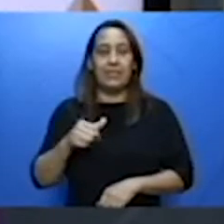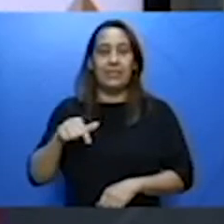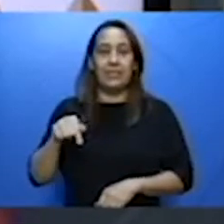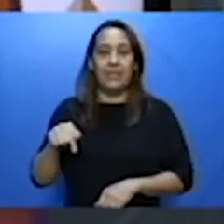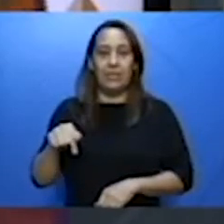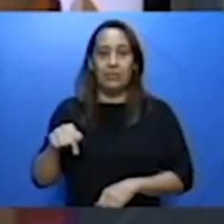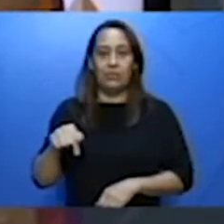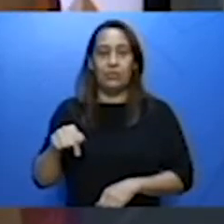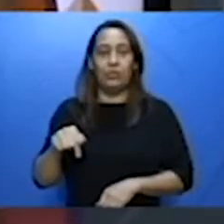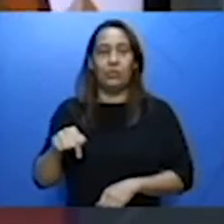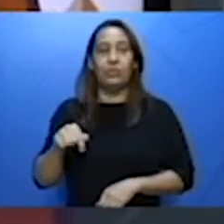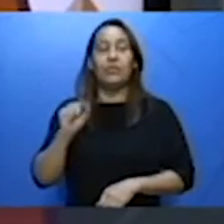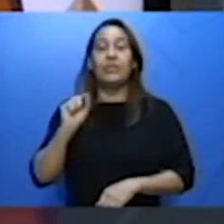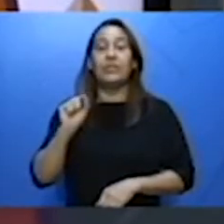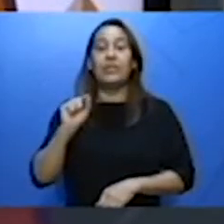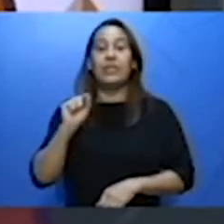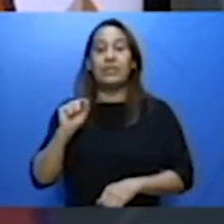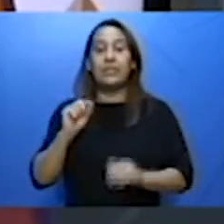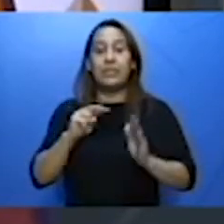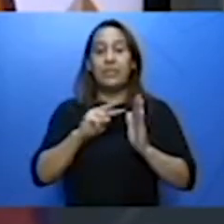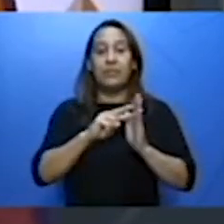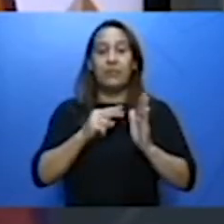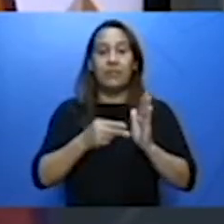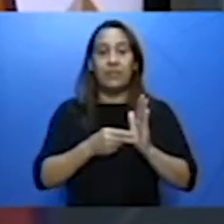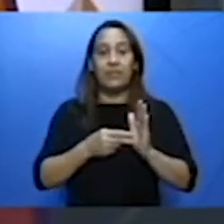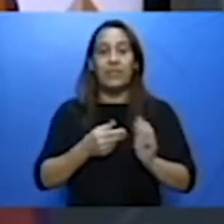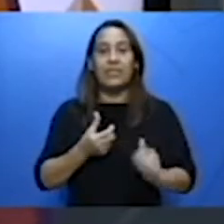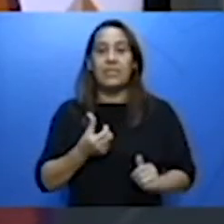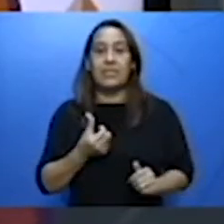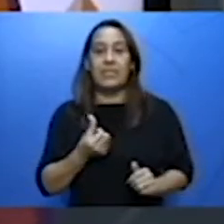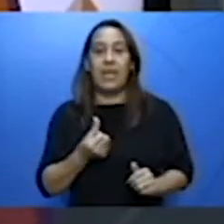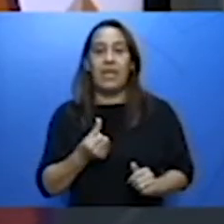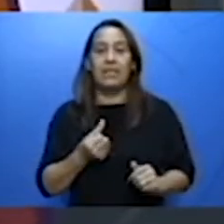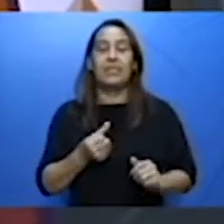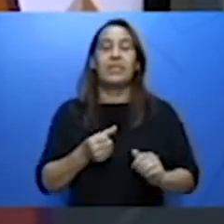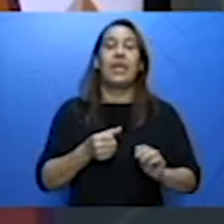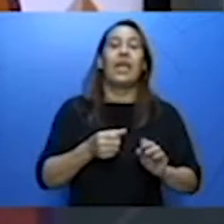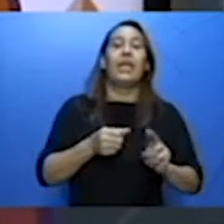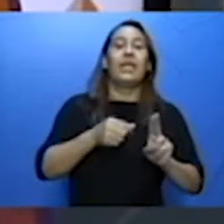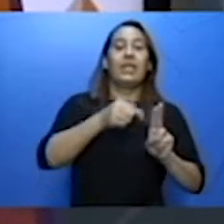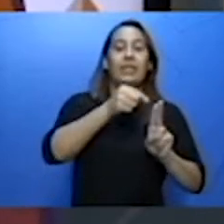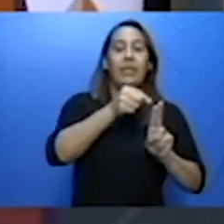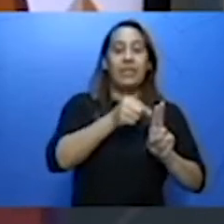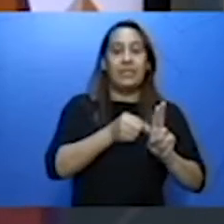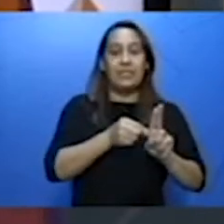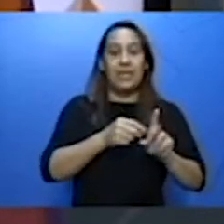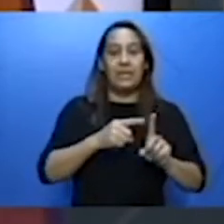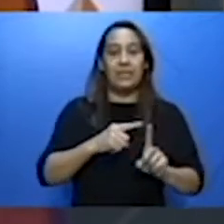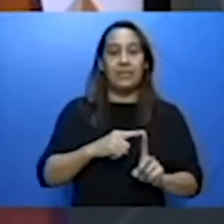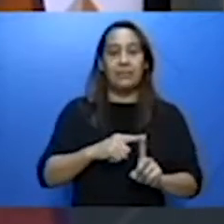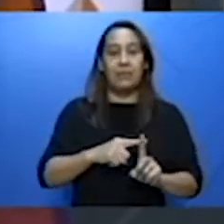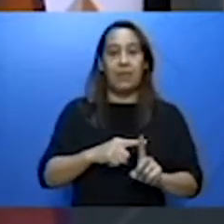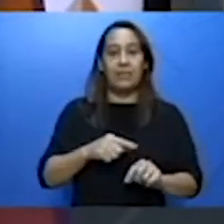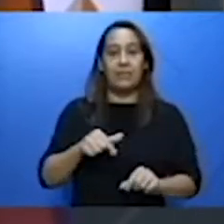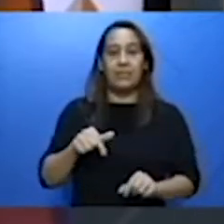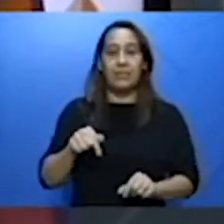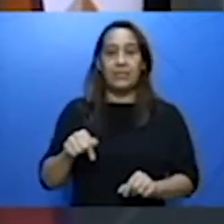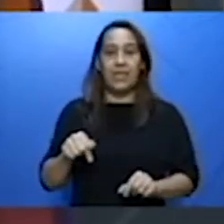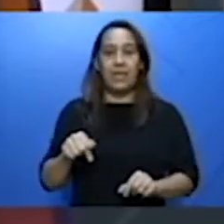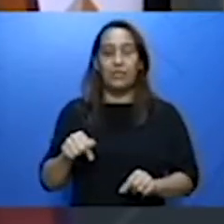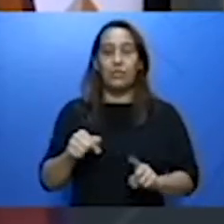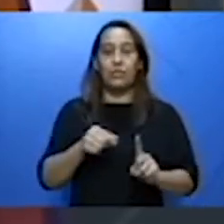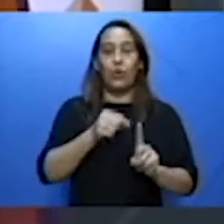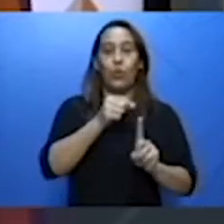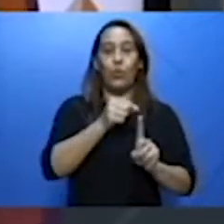67. Então, 67 não são 6 dezenas mais 7 unidades? Foi o que eu